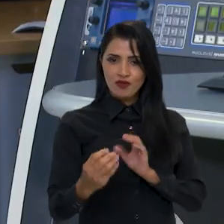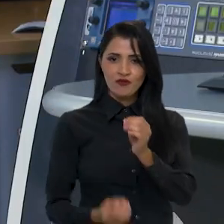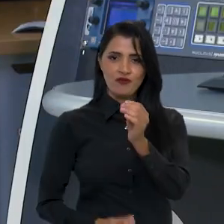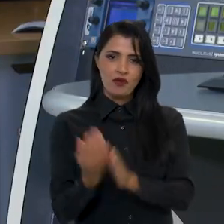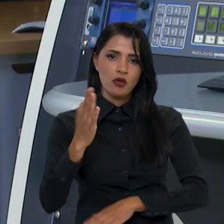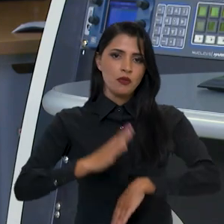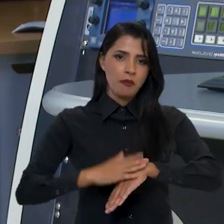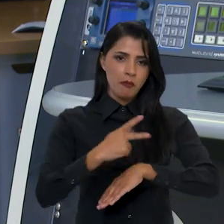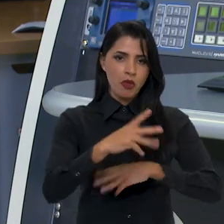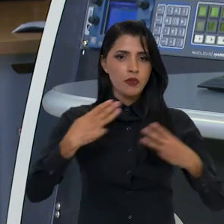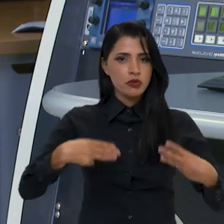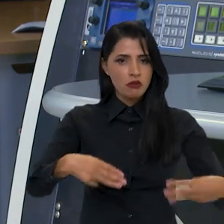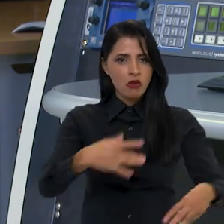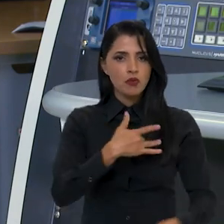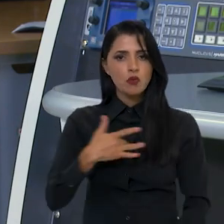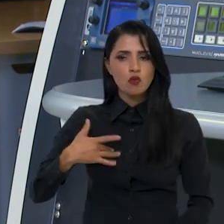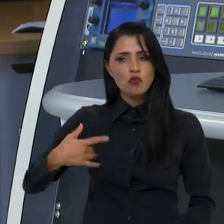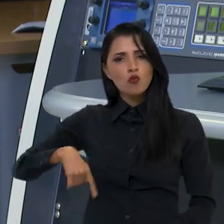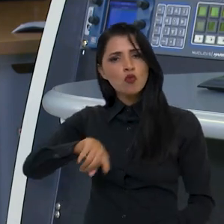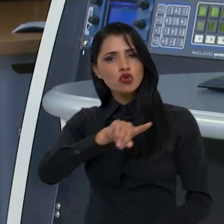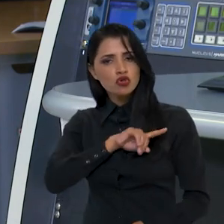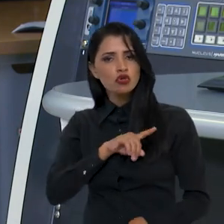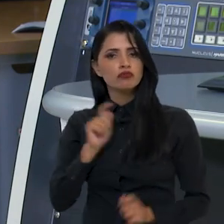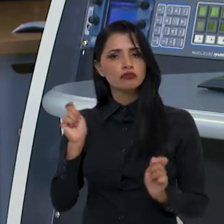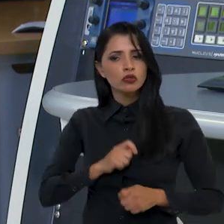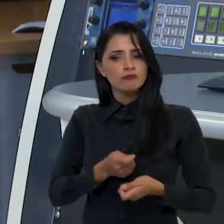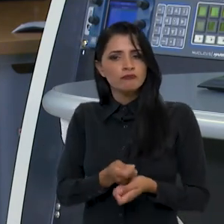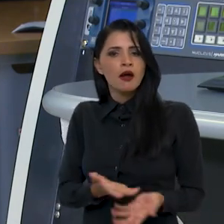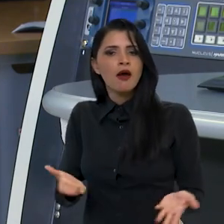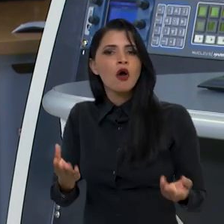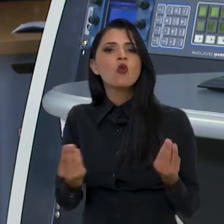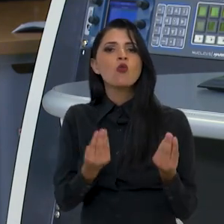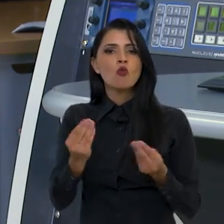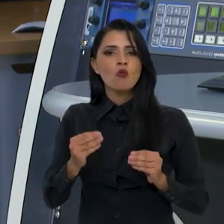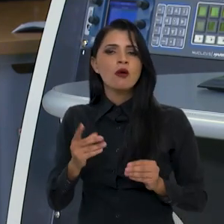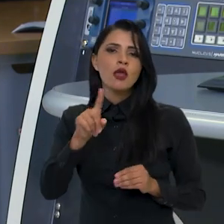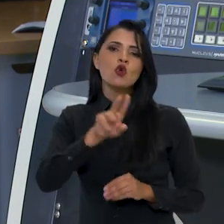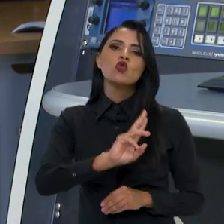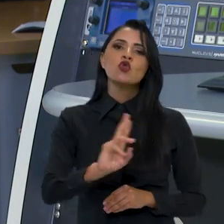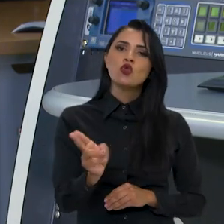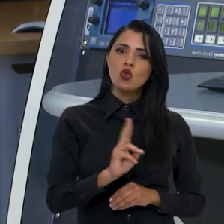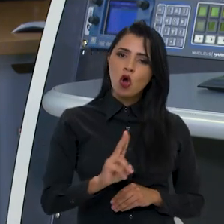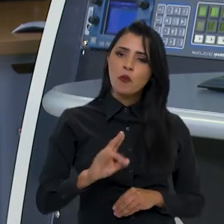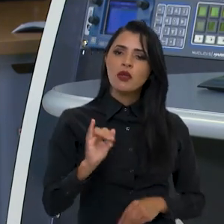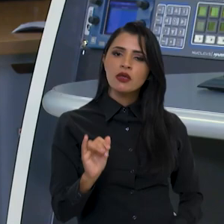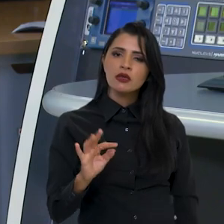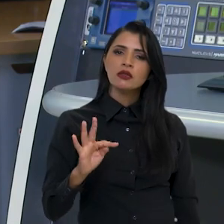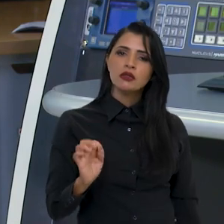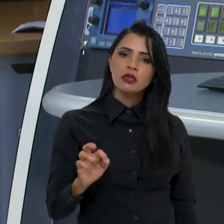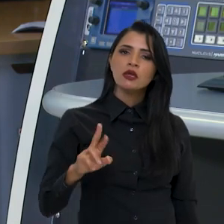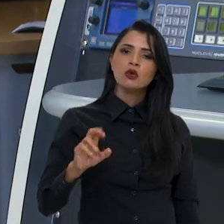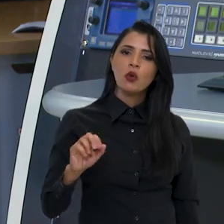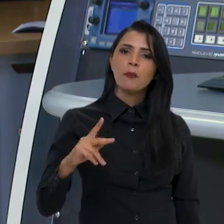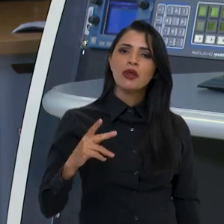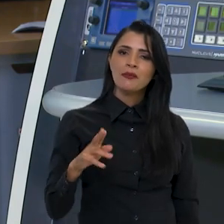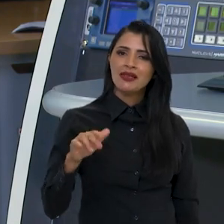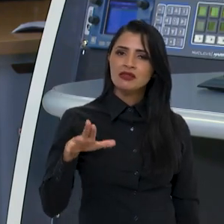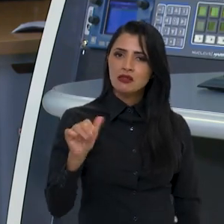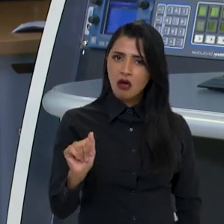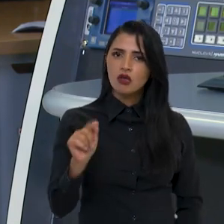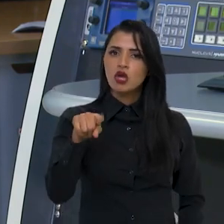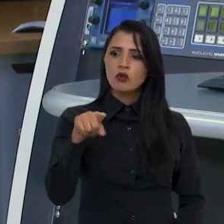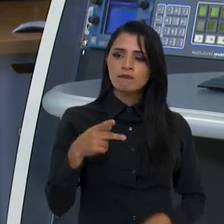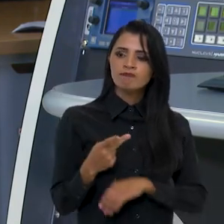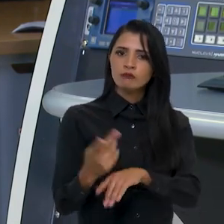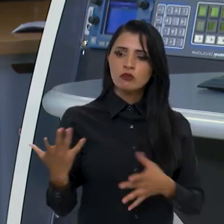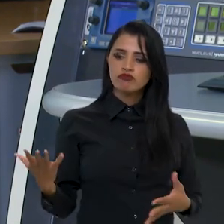estabelecido pelo Ministério da Saúde para a gente poder promover o que se denomina interoperabilidade, ou seja,